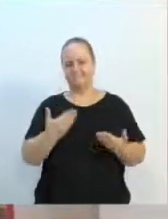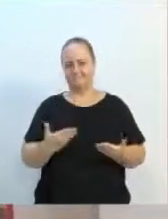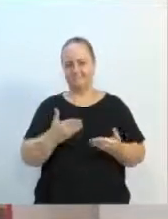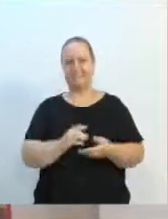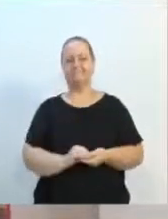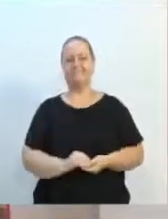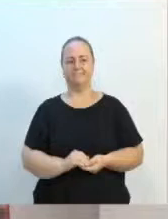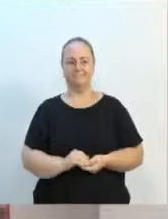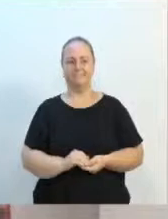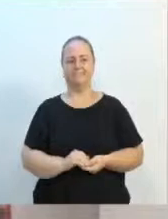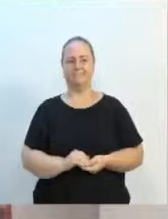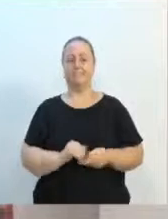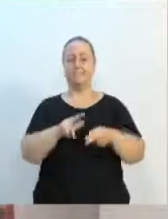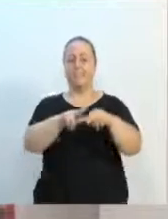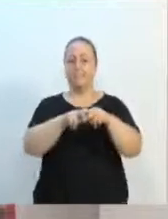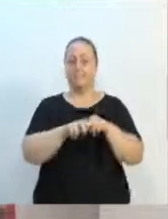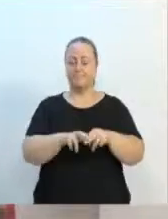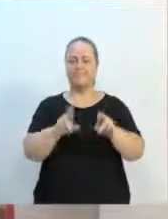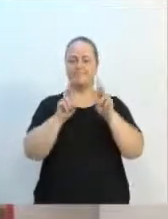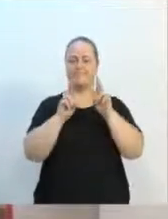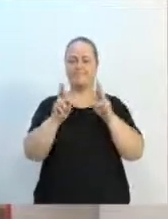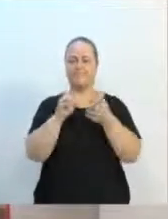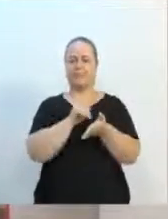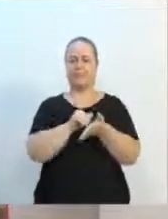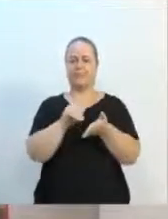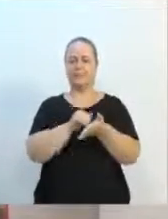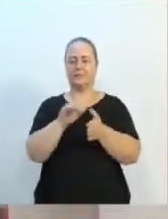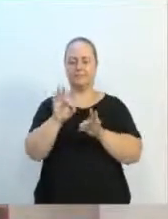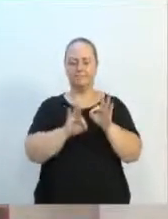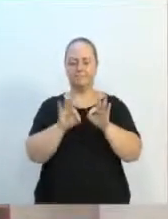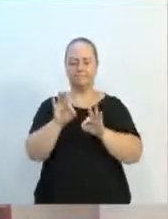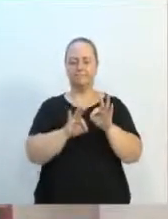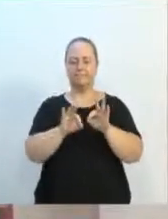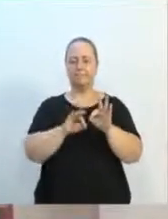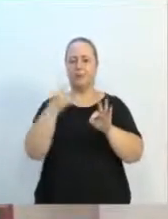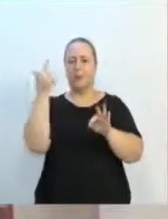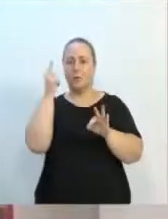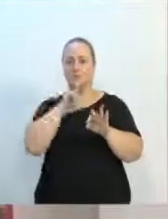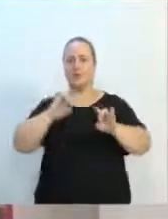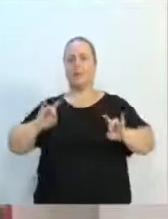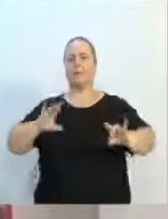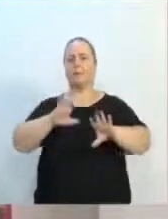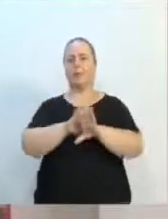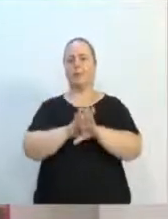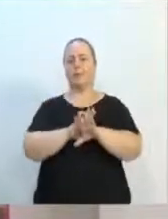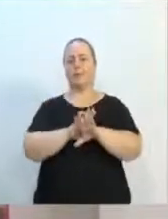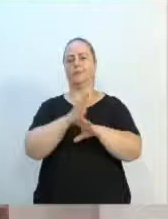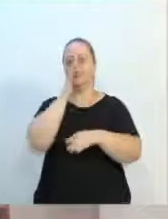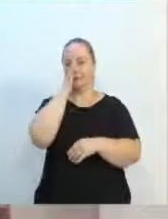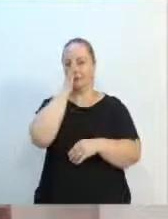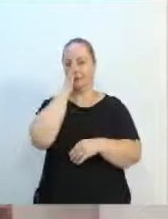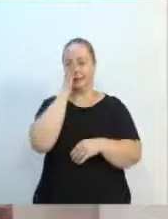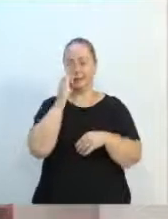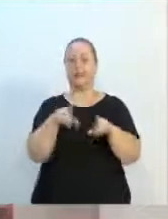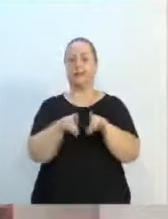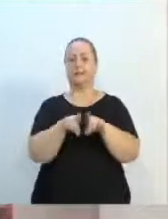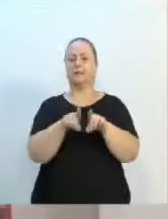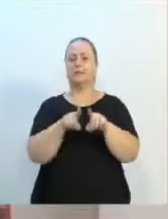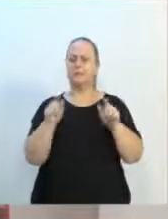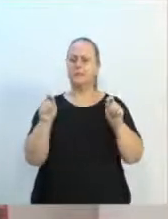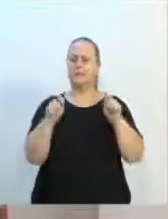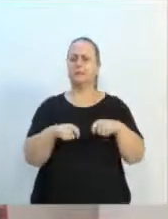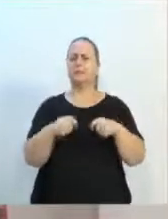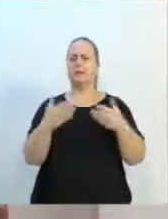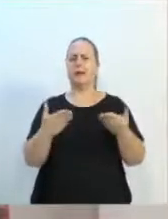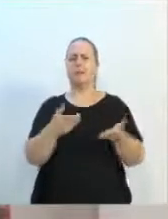a Secretaria de Planejamento consiga elaborar um plano municipal e que, por que não, a gente possa acabar exigindo